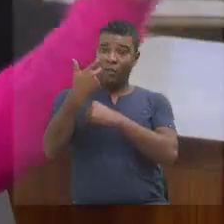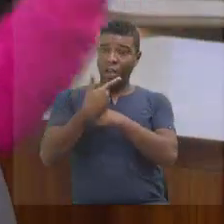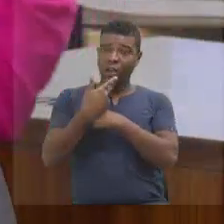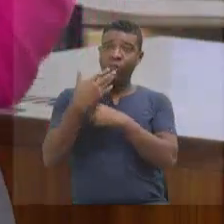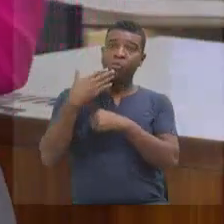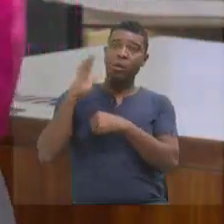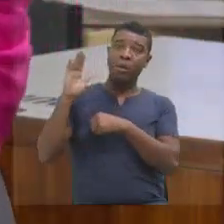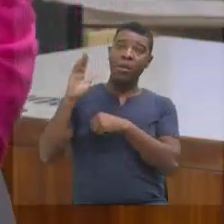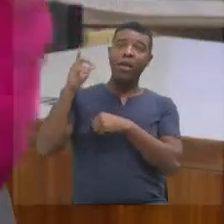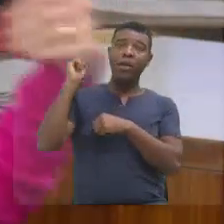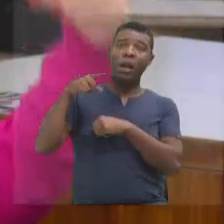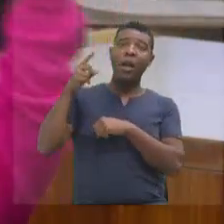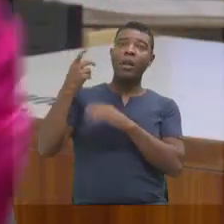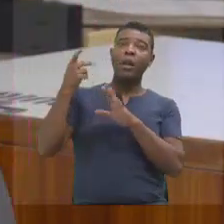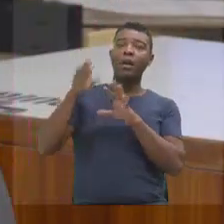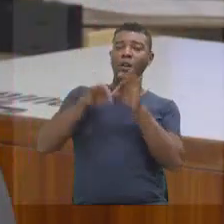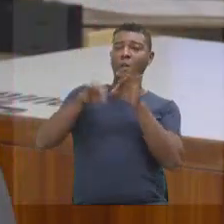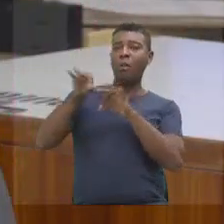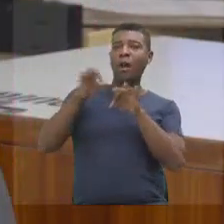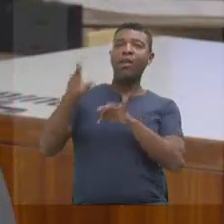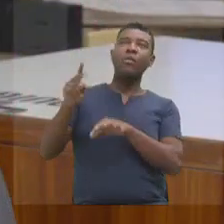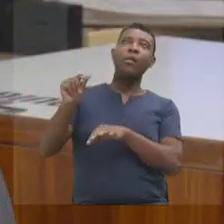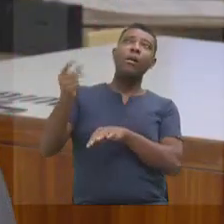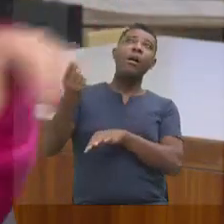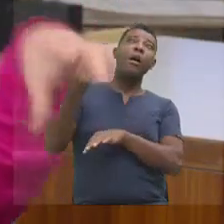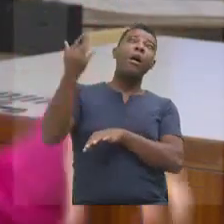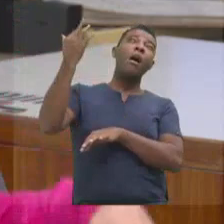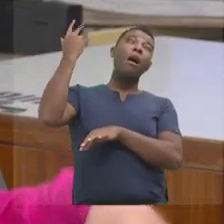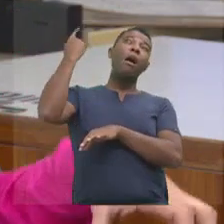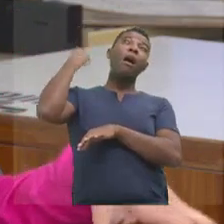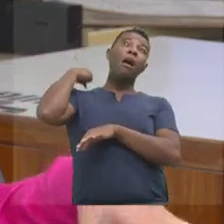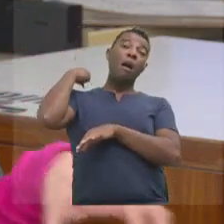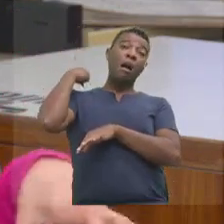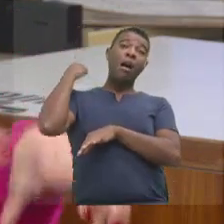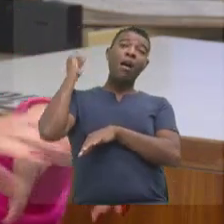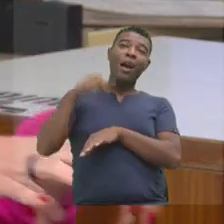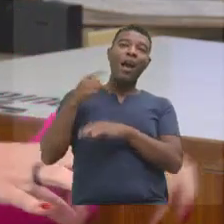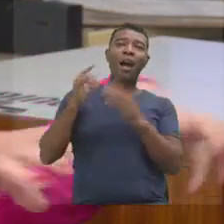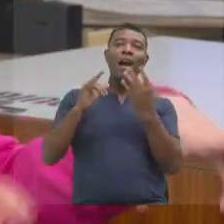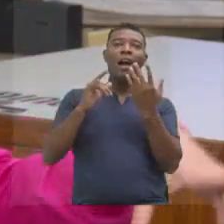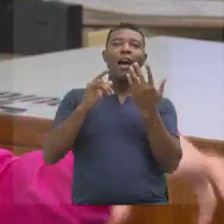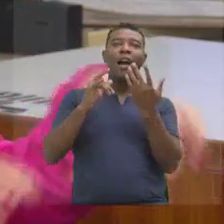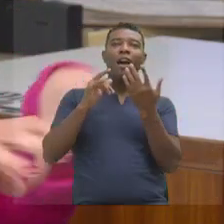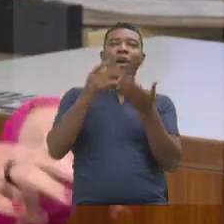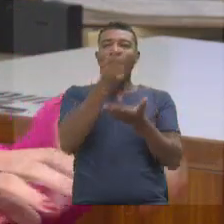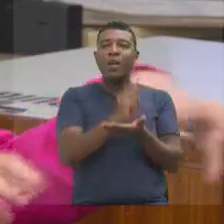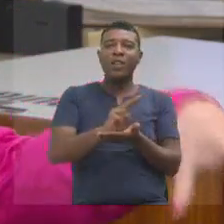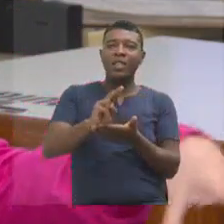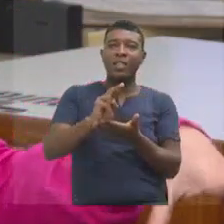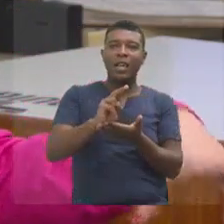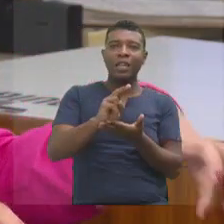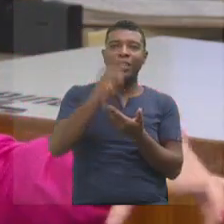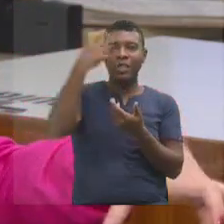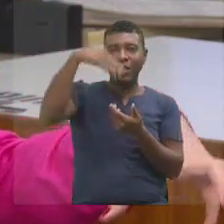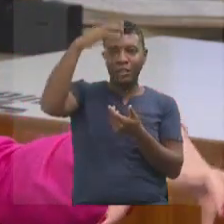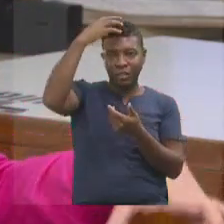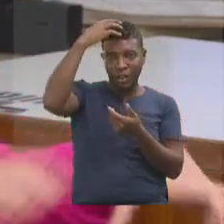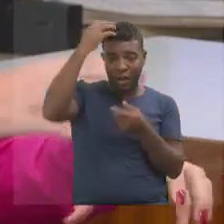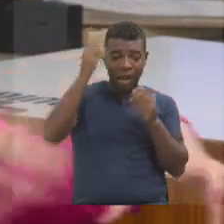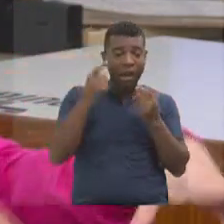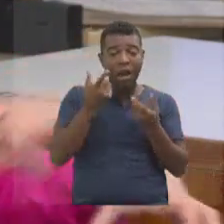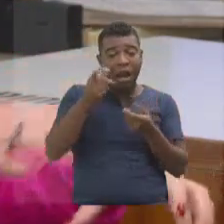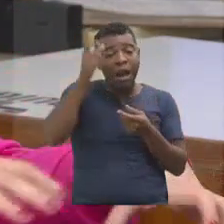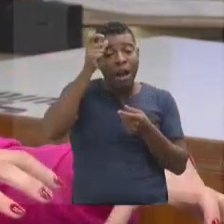esse era o plano lá atrás quando a Universidade Federal de São João Del Rei foi colocada ali estratégicamente foi construído o hospital no mesmo bairro